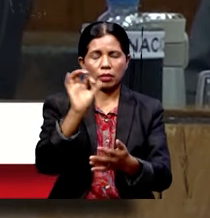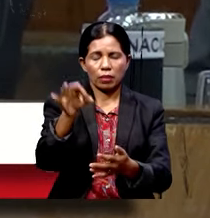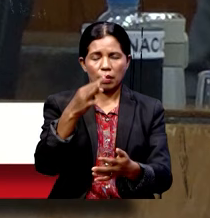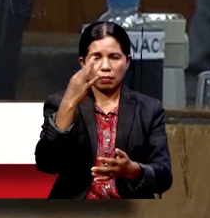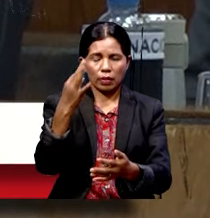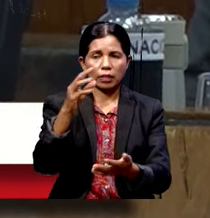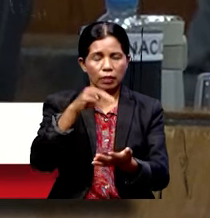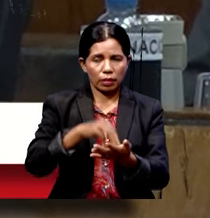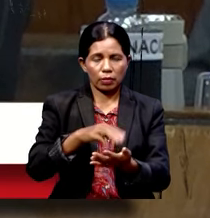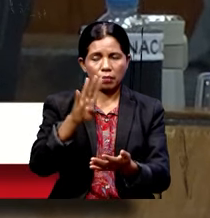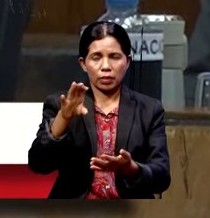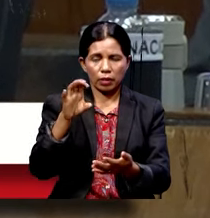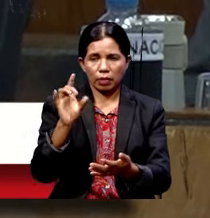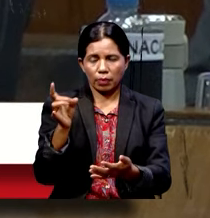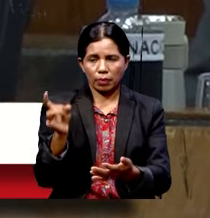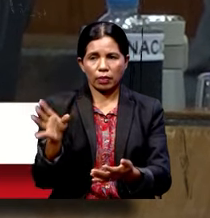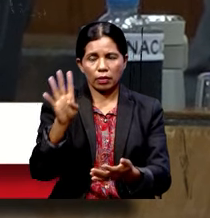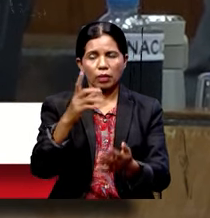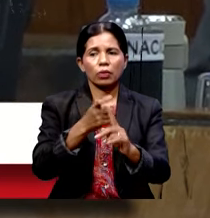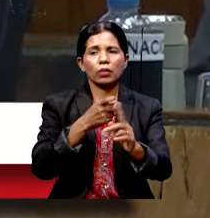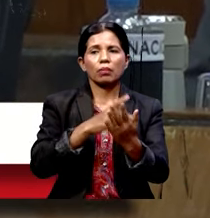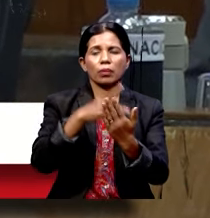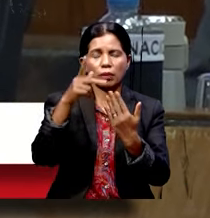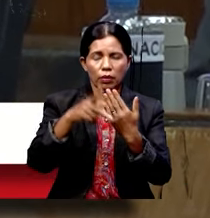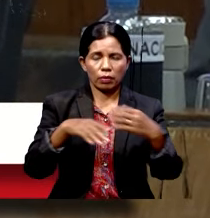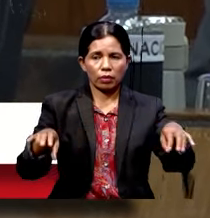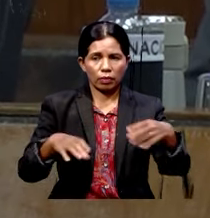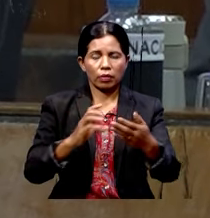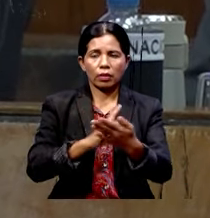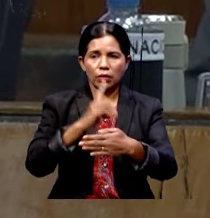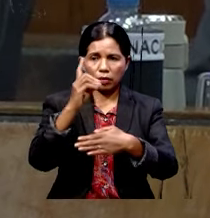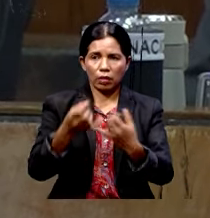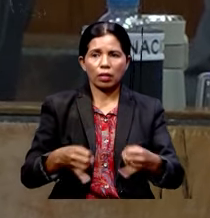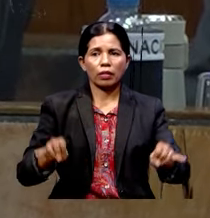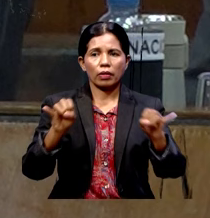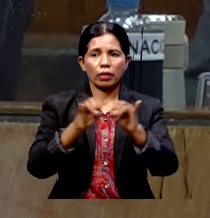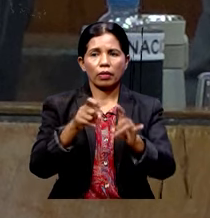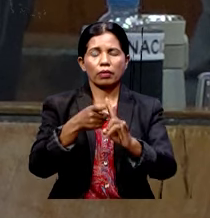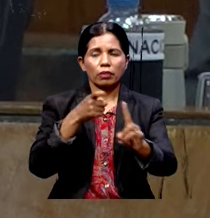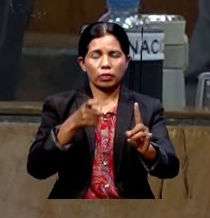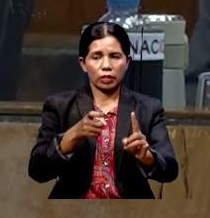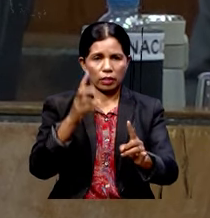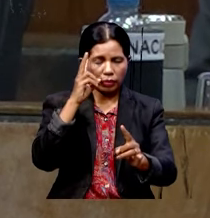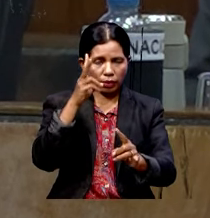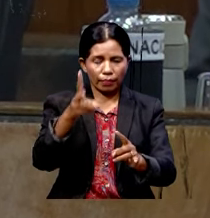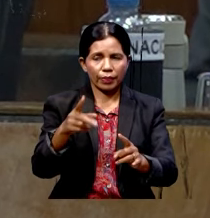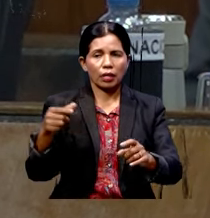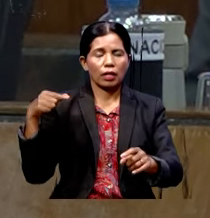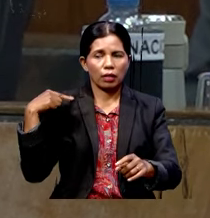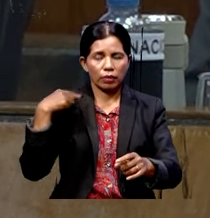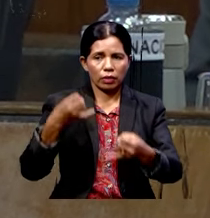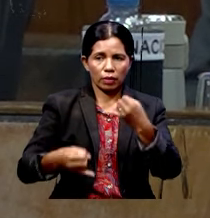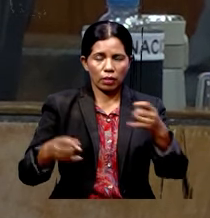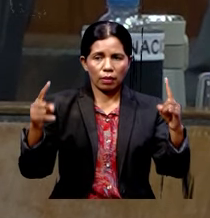19.448. O programa funcionamento e desenvolvimento institucional, o divisão gabinete jurídico,